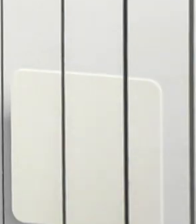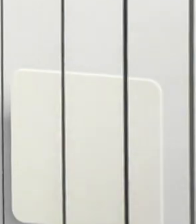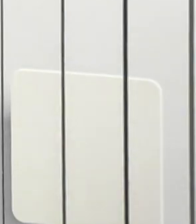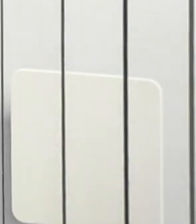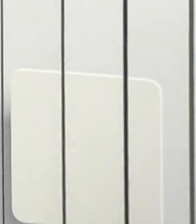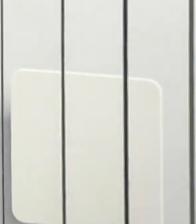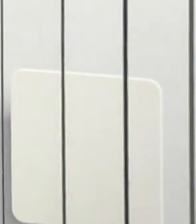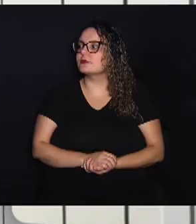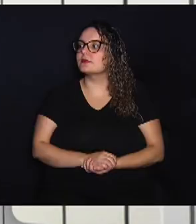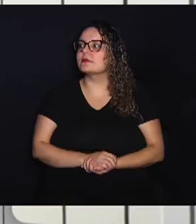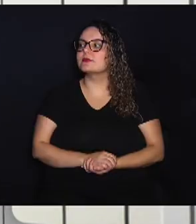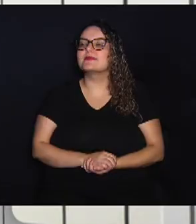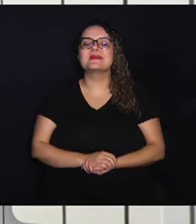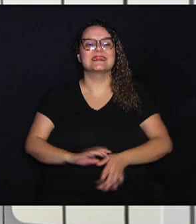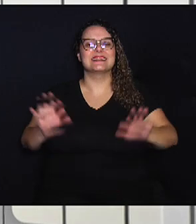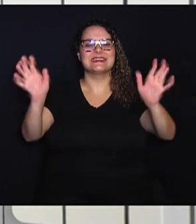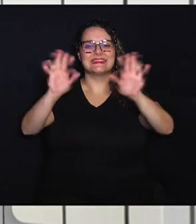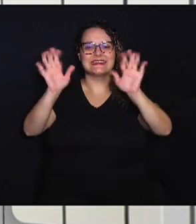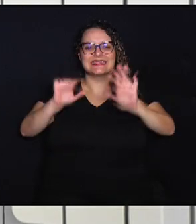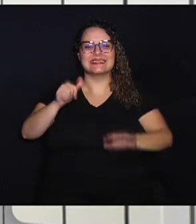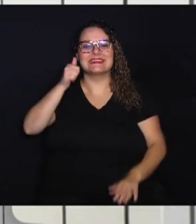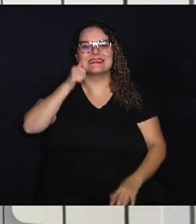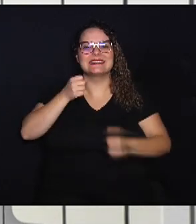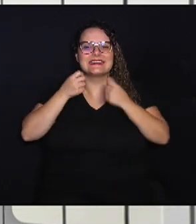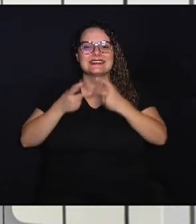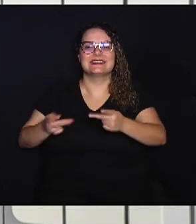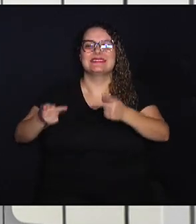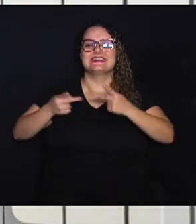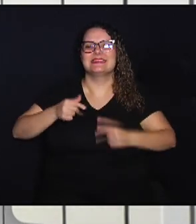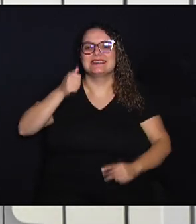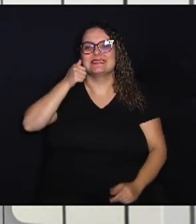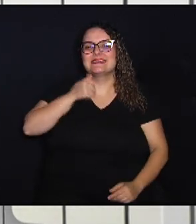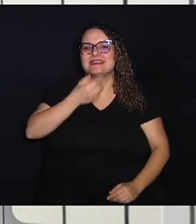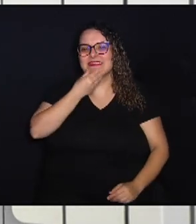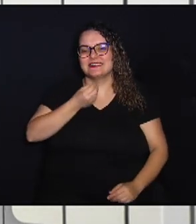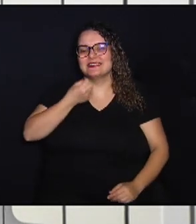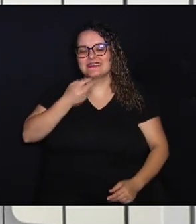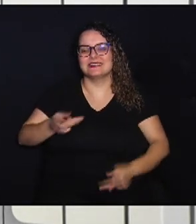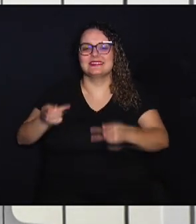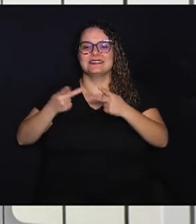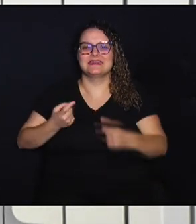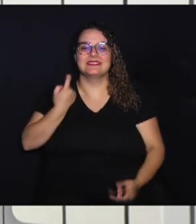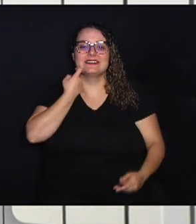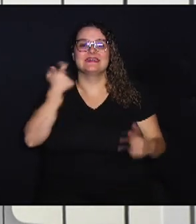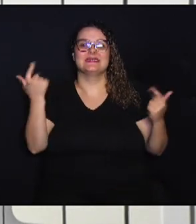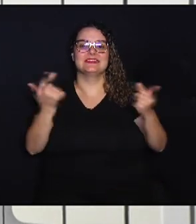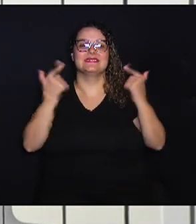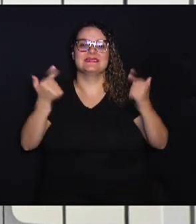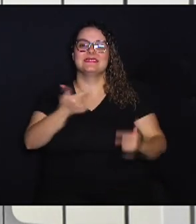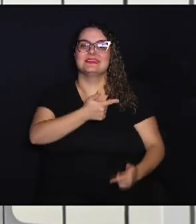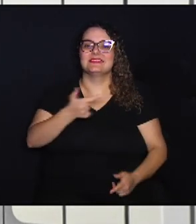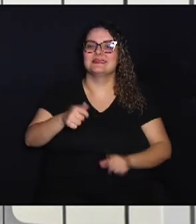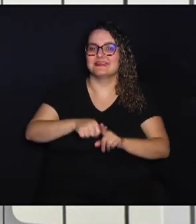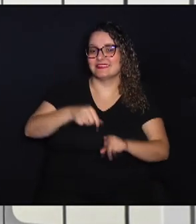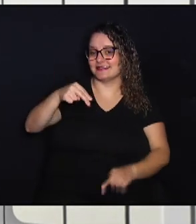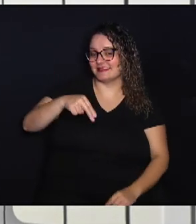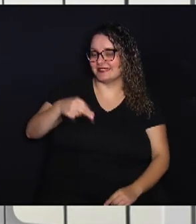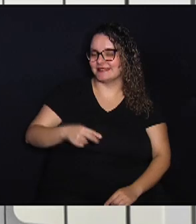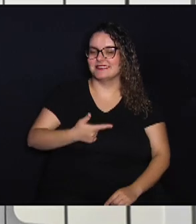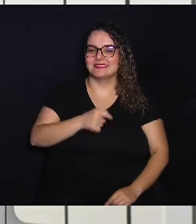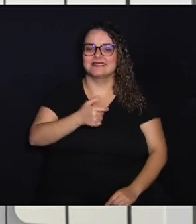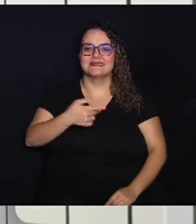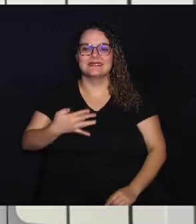Olá, seja bem-vinda, seja bem-vindo. Sextou, 22 de novembro de 2024. Começa agora o Jornal